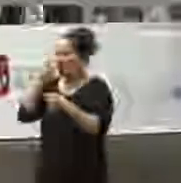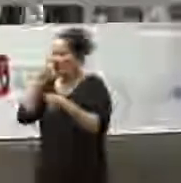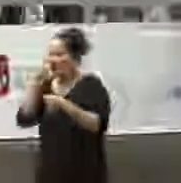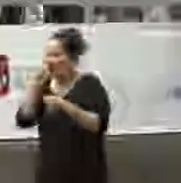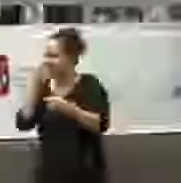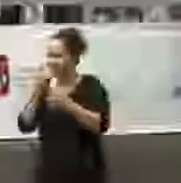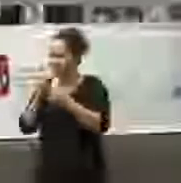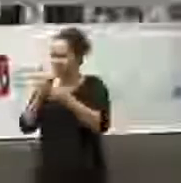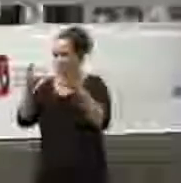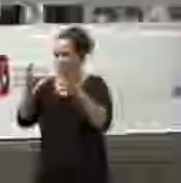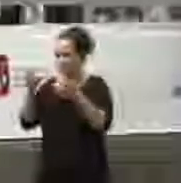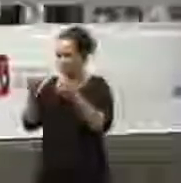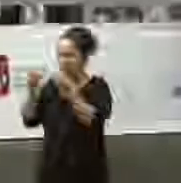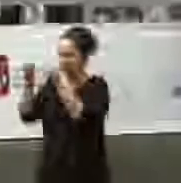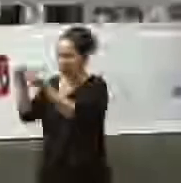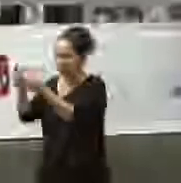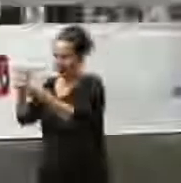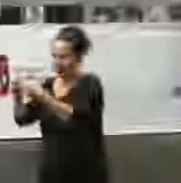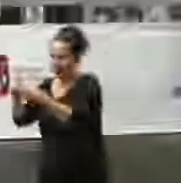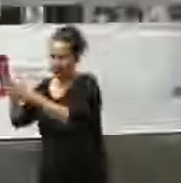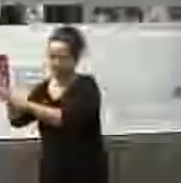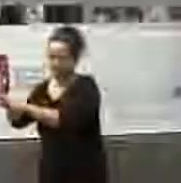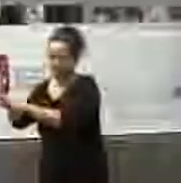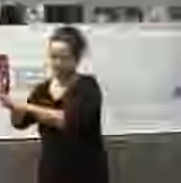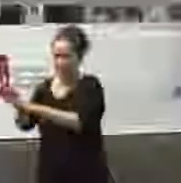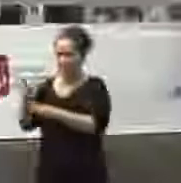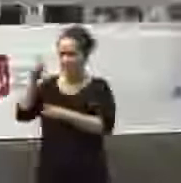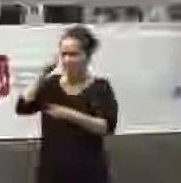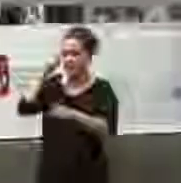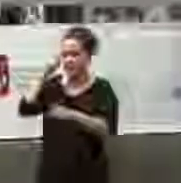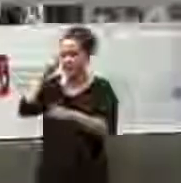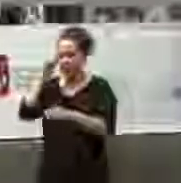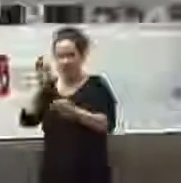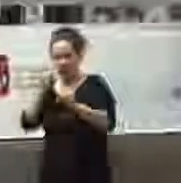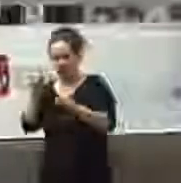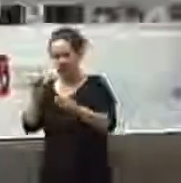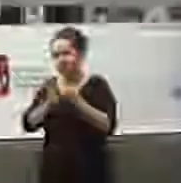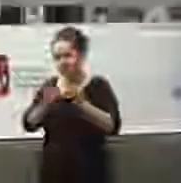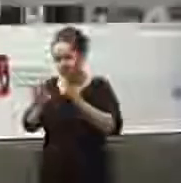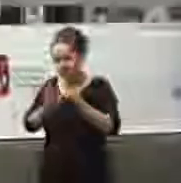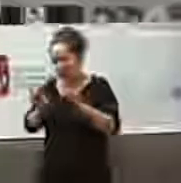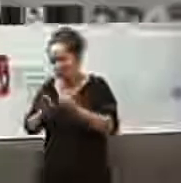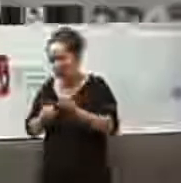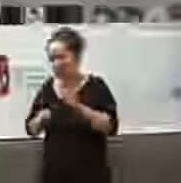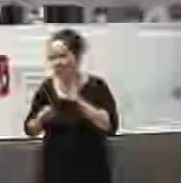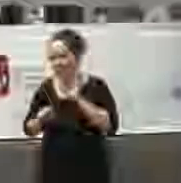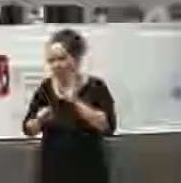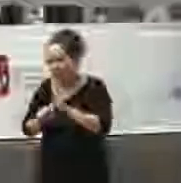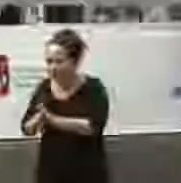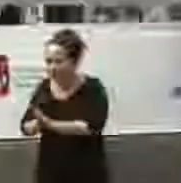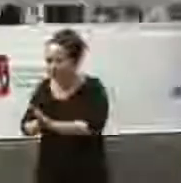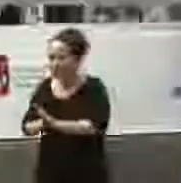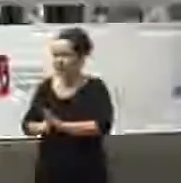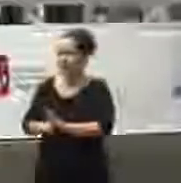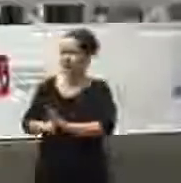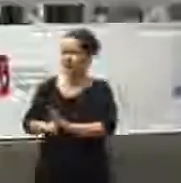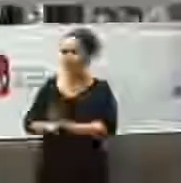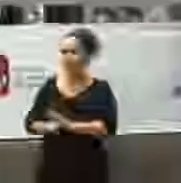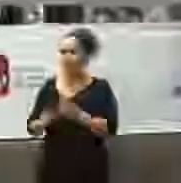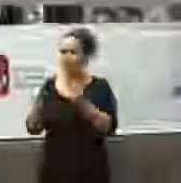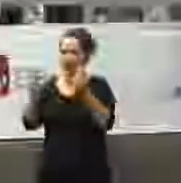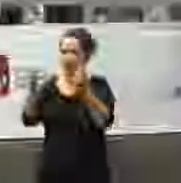era o caso de levantar essa bandeira e defender o recurso do sistema público de saúde e acabamos